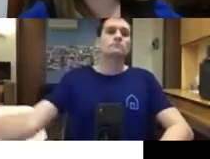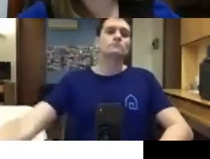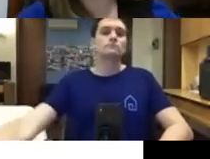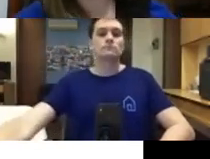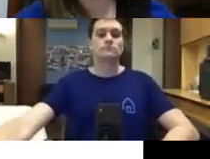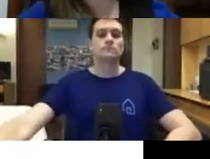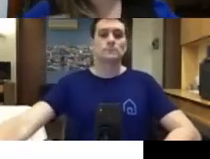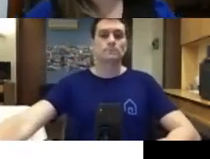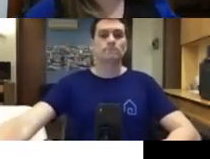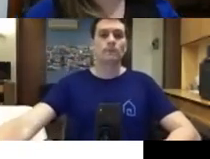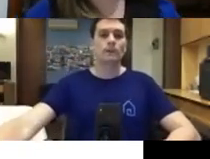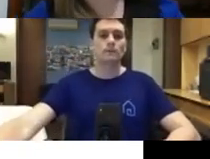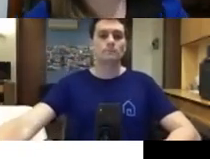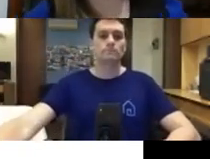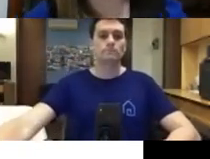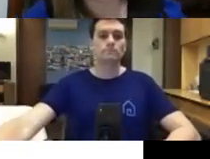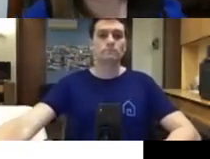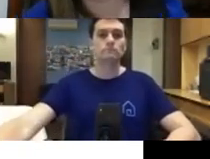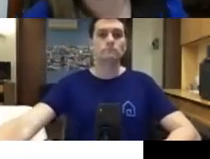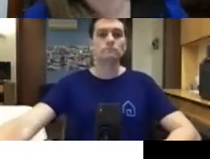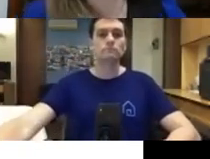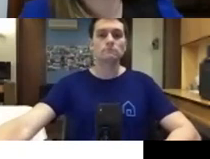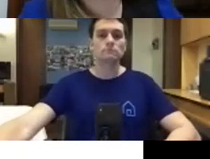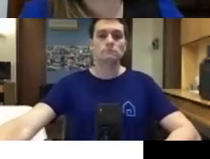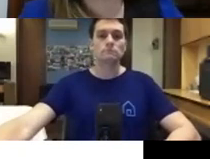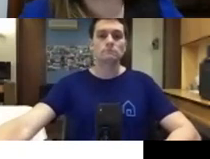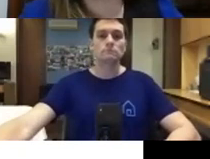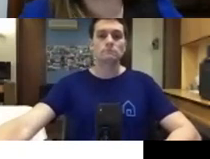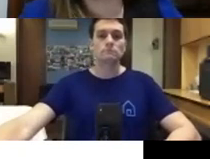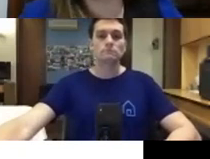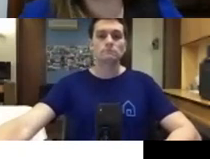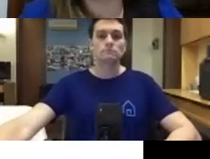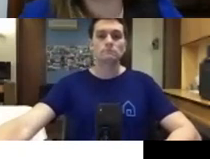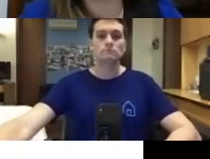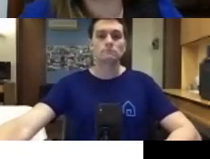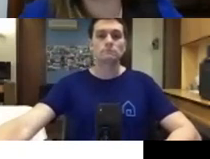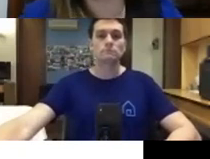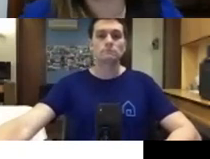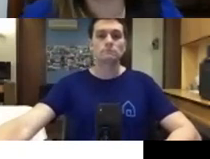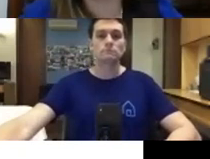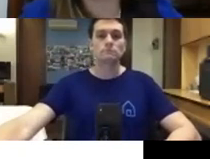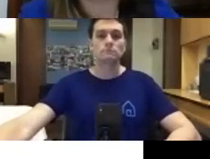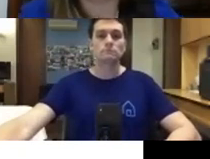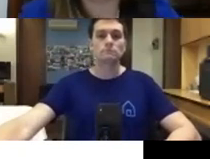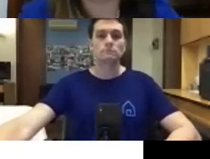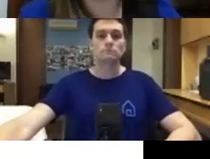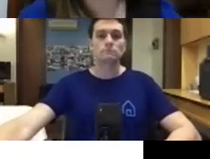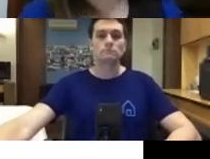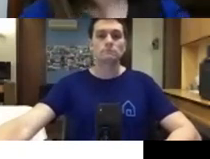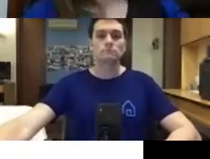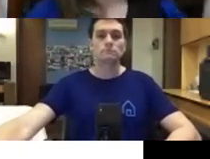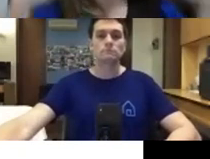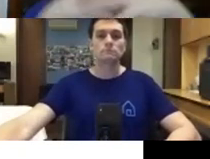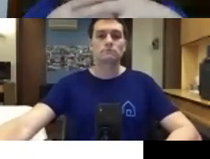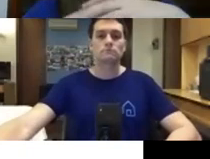Então, do ponto de vista mecânico, tá? Falando de uma forma mais macro agora. Existem basicamente duas coisas que podem acontecer, né? E